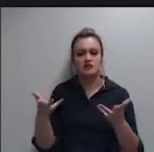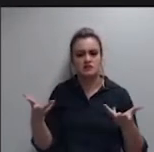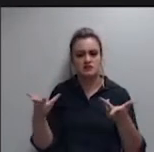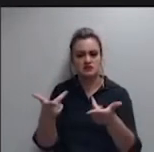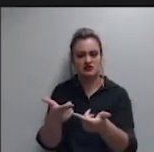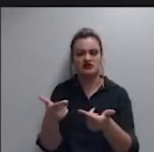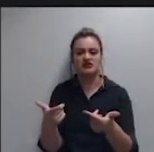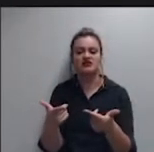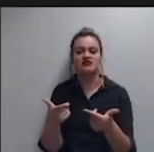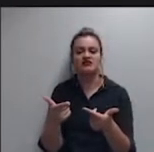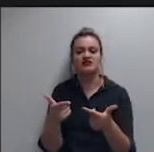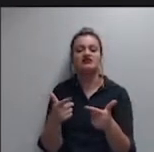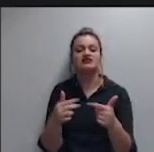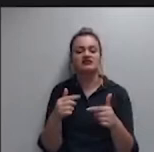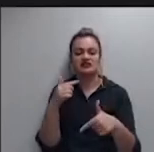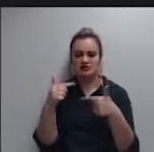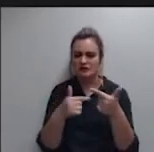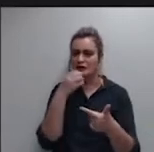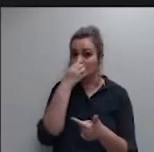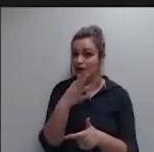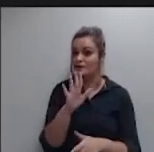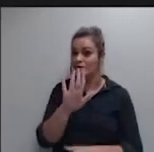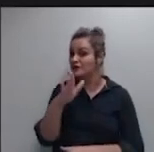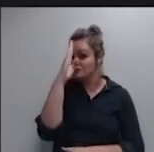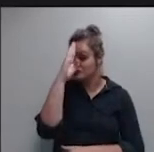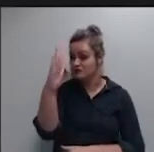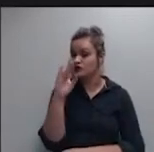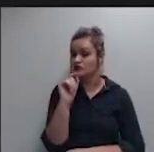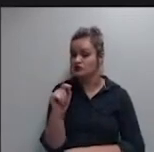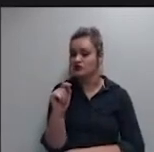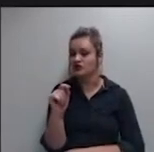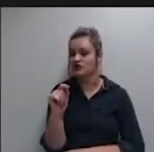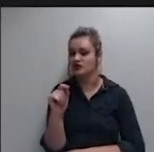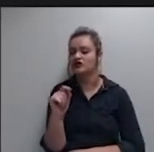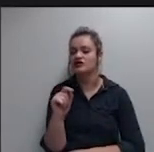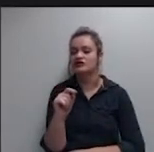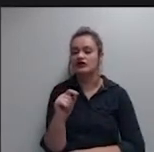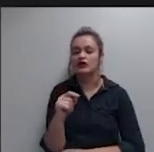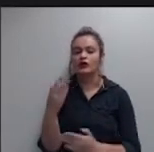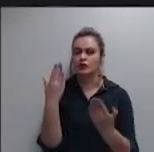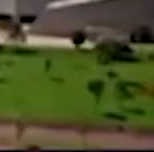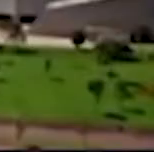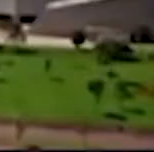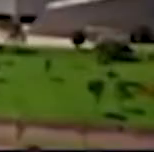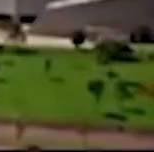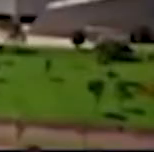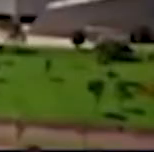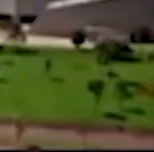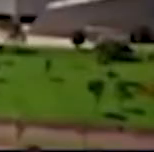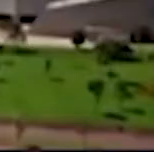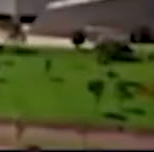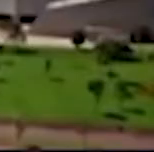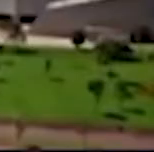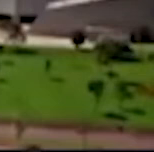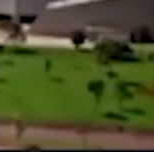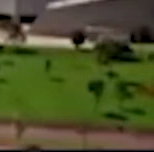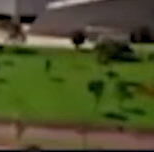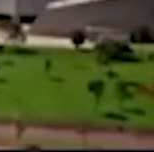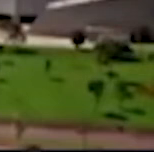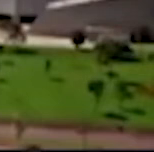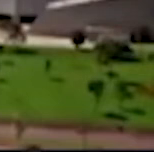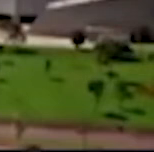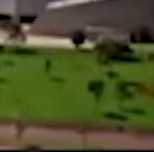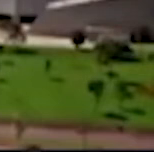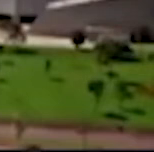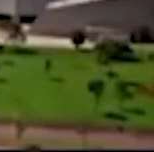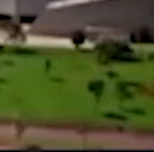mas, sobretudo, com muito bom senso e muita responsabilidade em favor de um judiciário